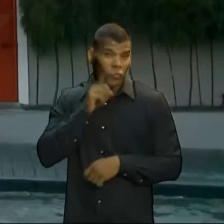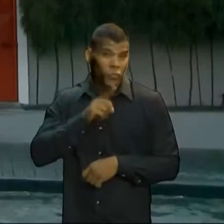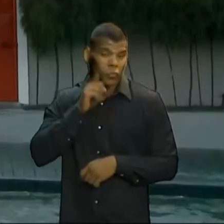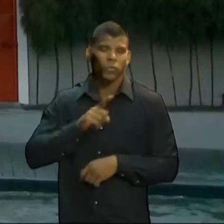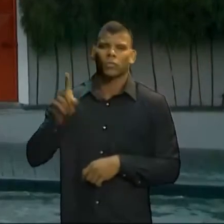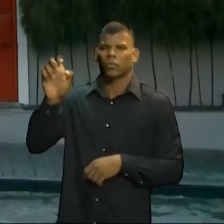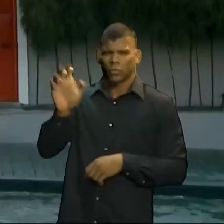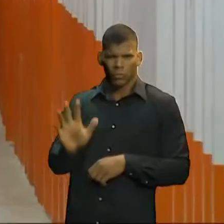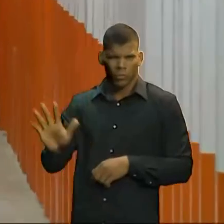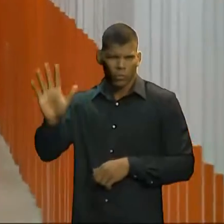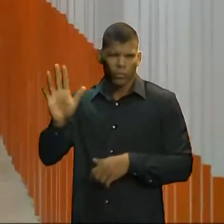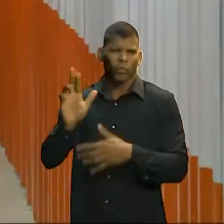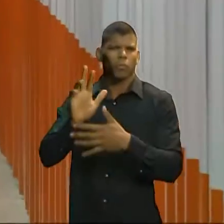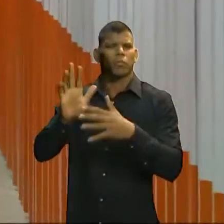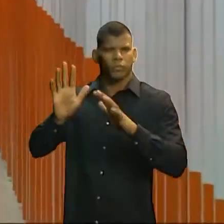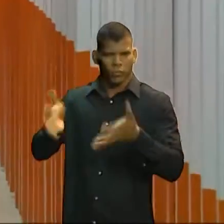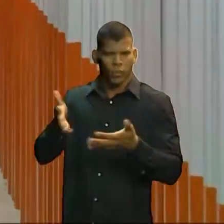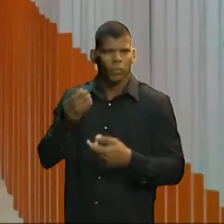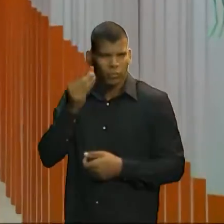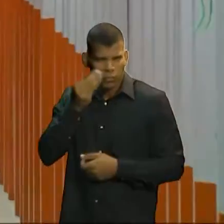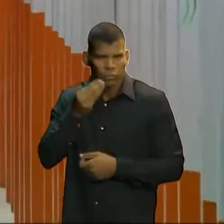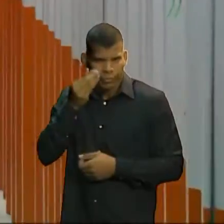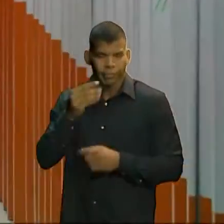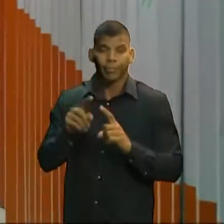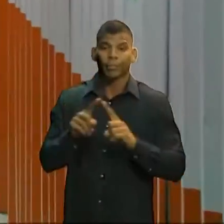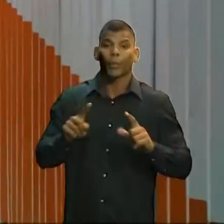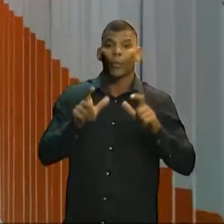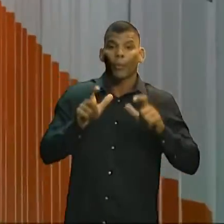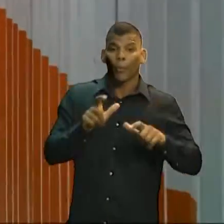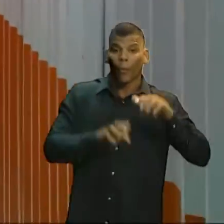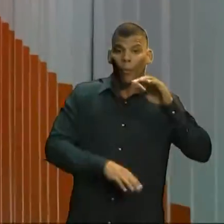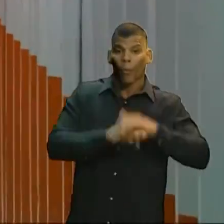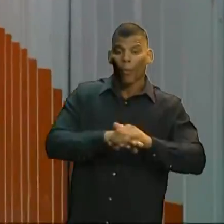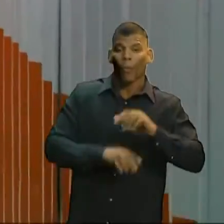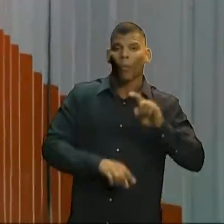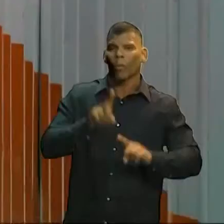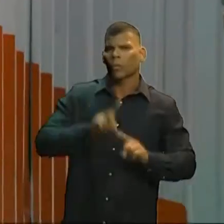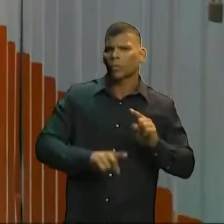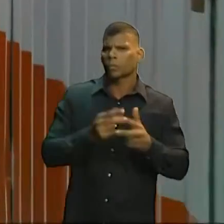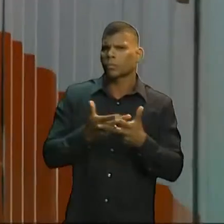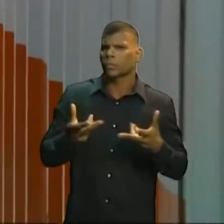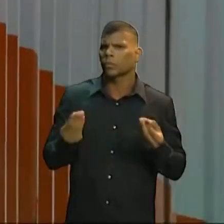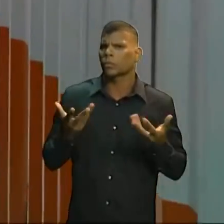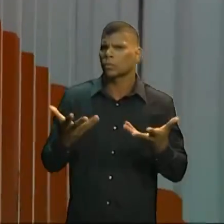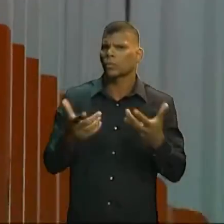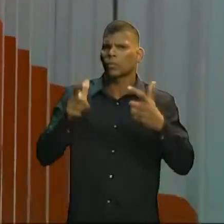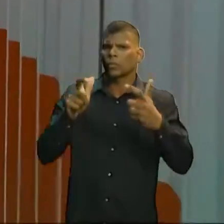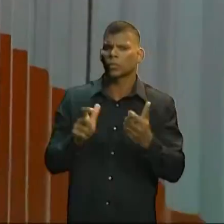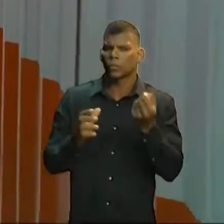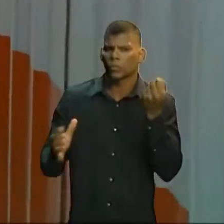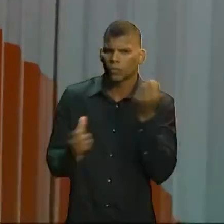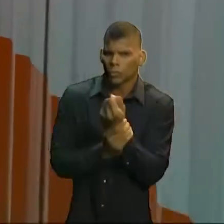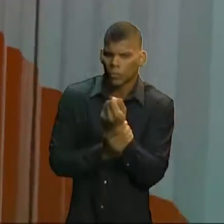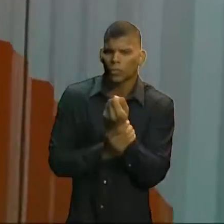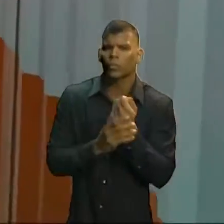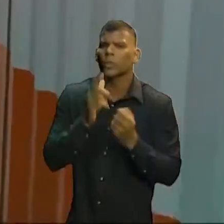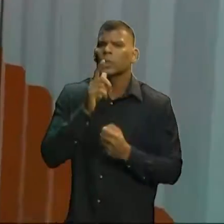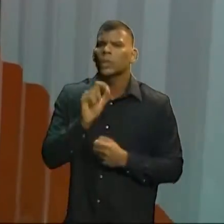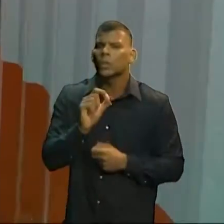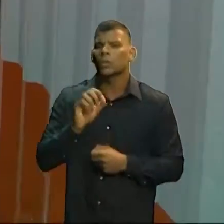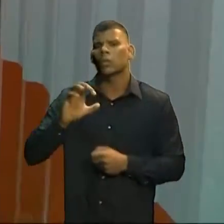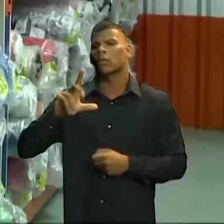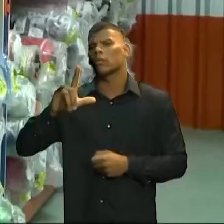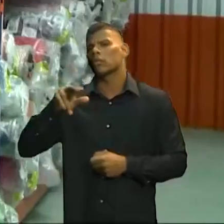os self-storage, ou guarda-objetos, disponibilizam locais seguros e personalizados para clientes que